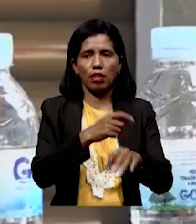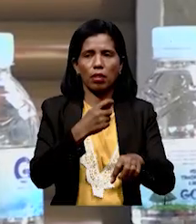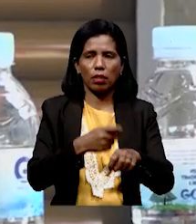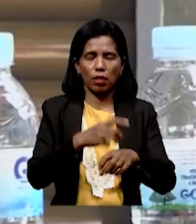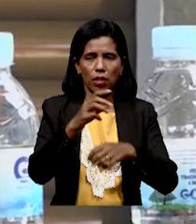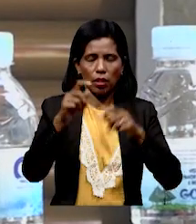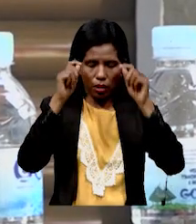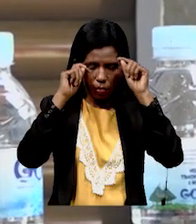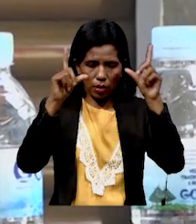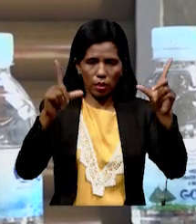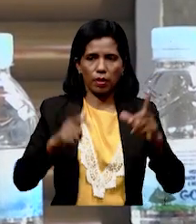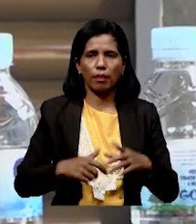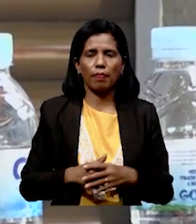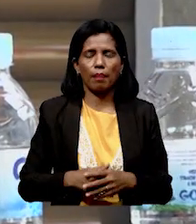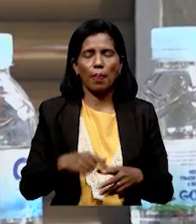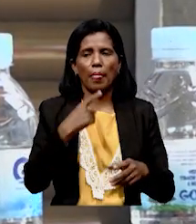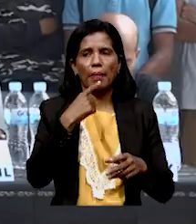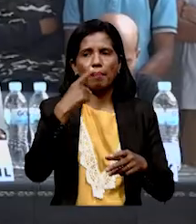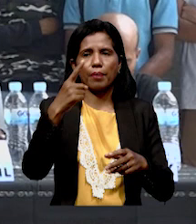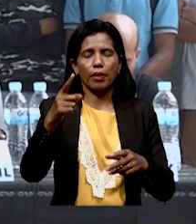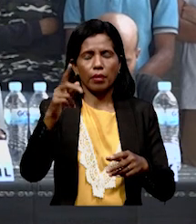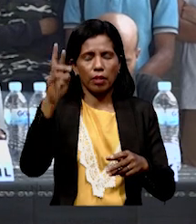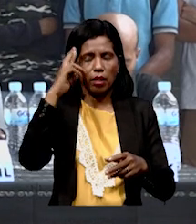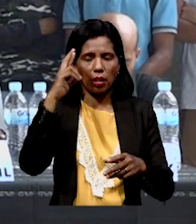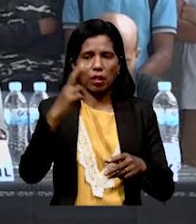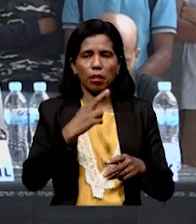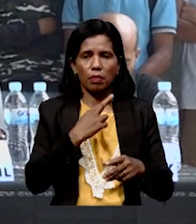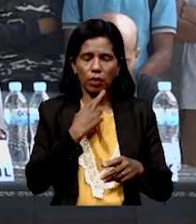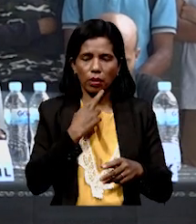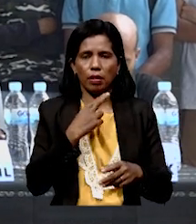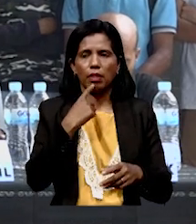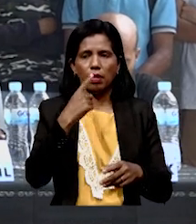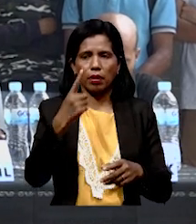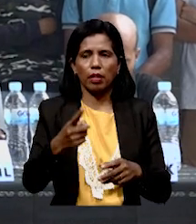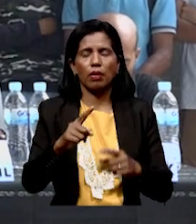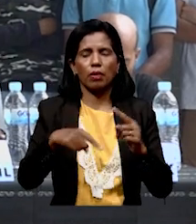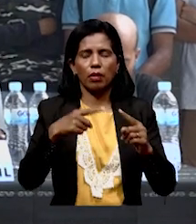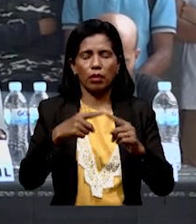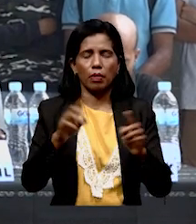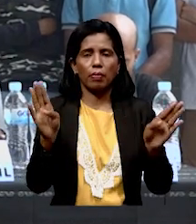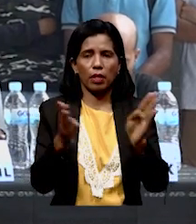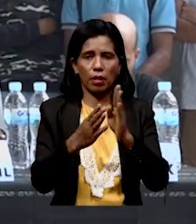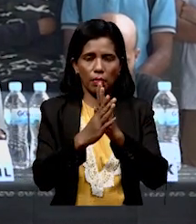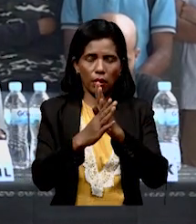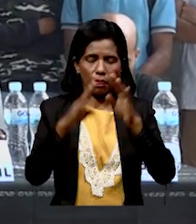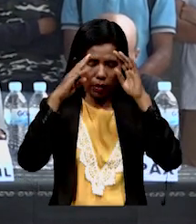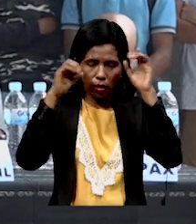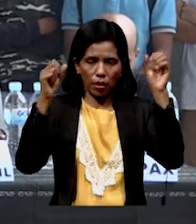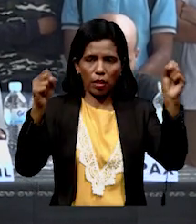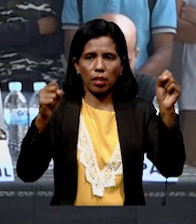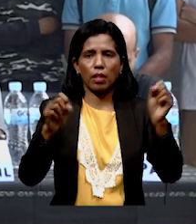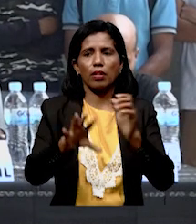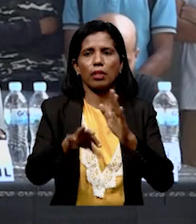de Timor lá da Toma. Recomenda para o candidato Dr. José Ramos Horta, quando ele é eleito para Presidente da República, a